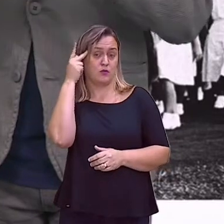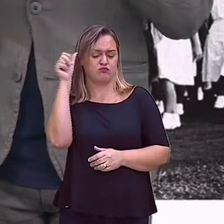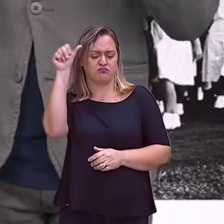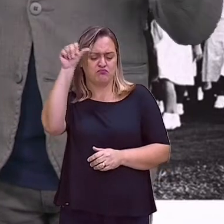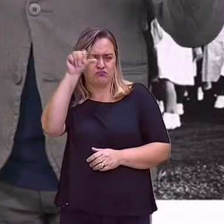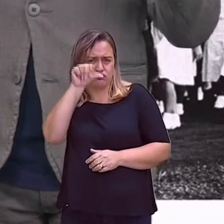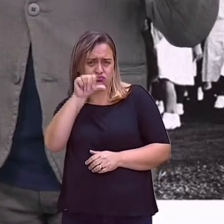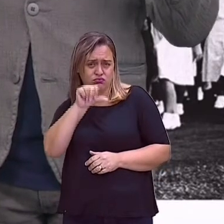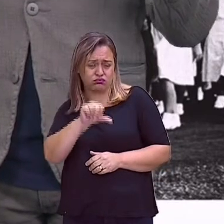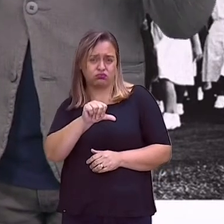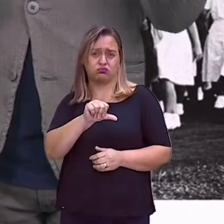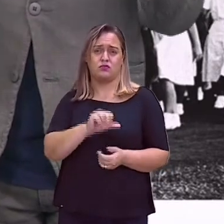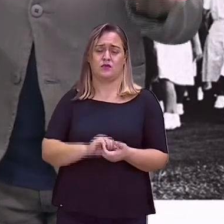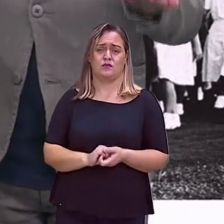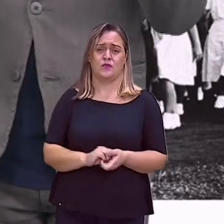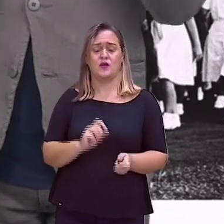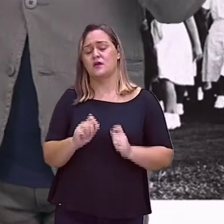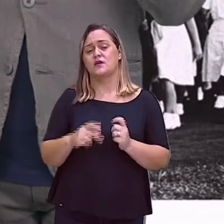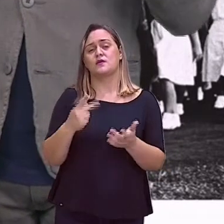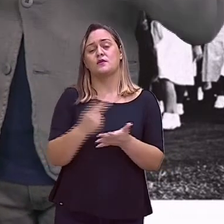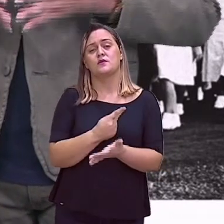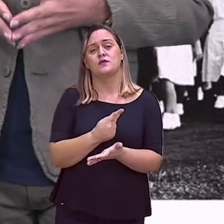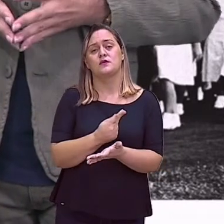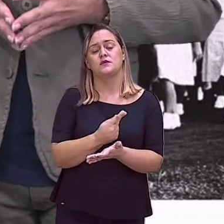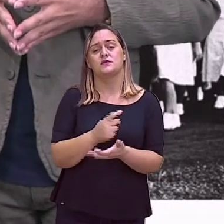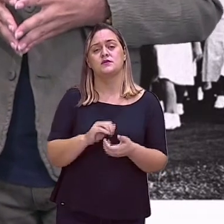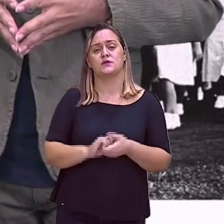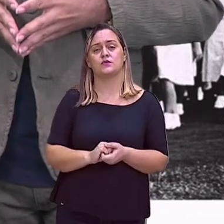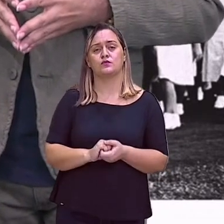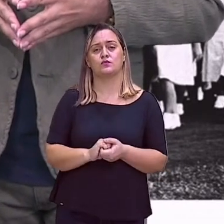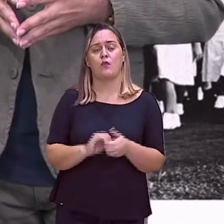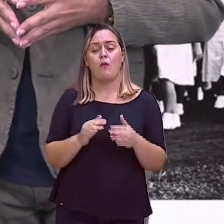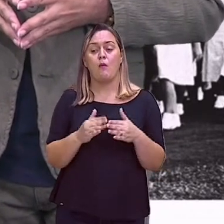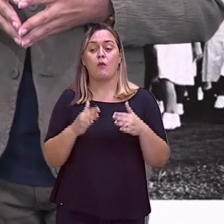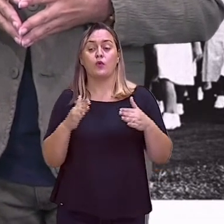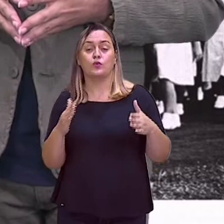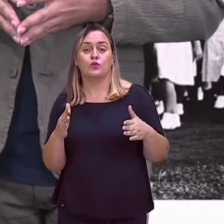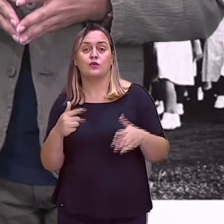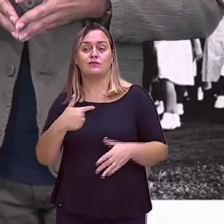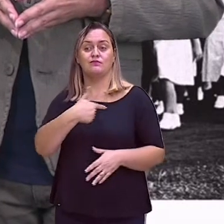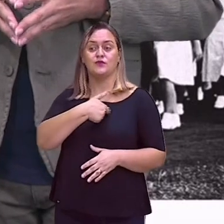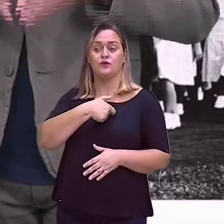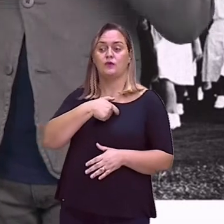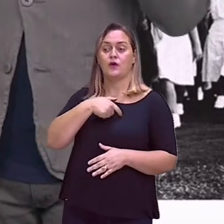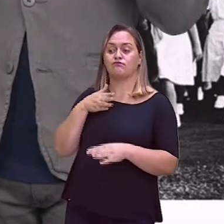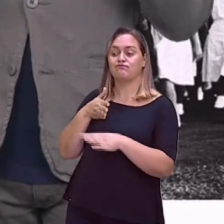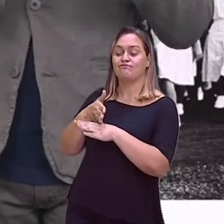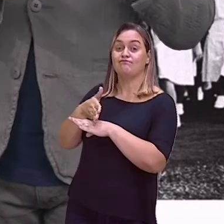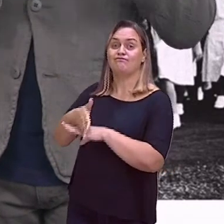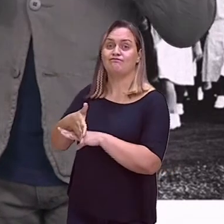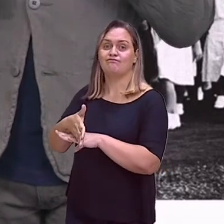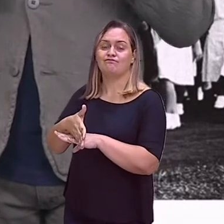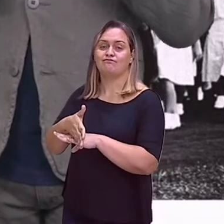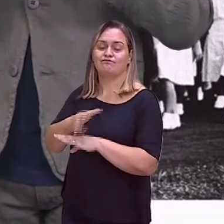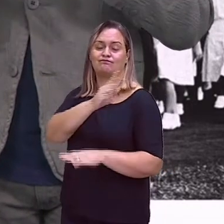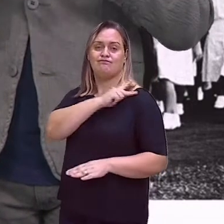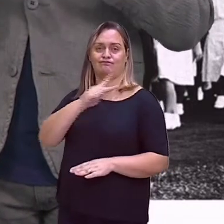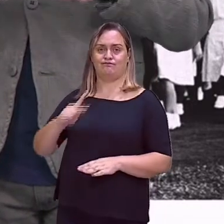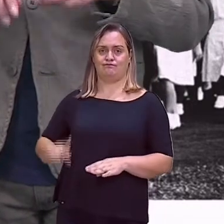uma abertura para colocar Getúlio Vargas no poder. Se São Paulo